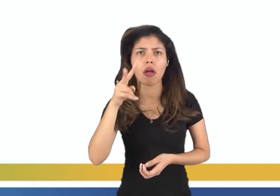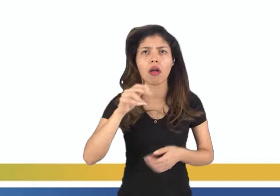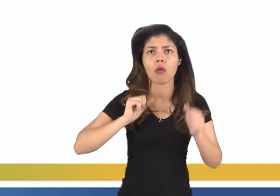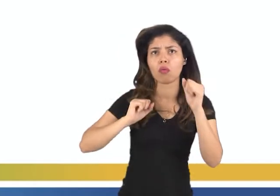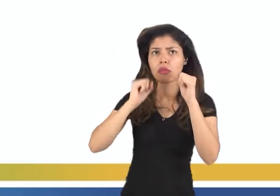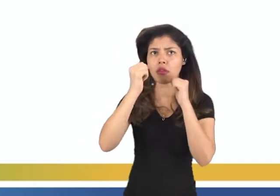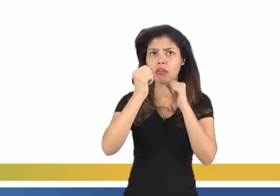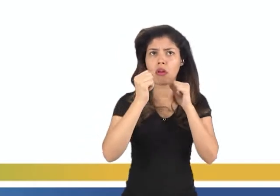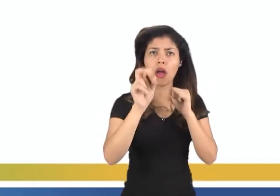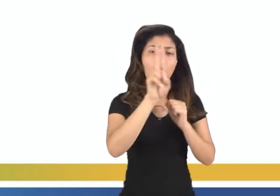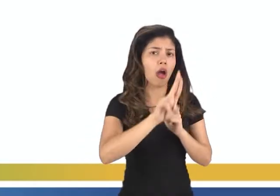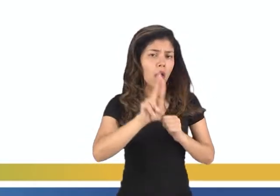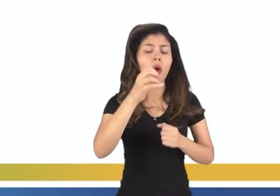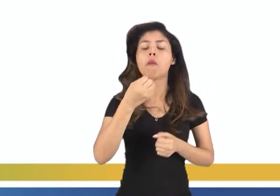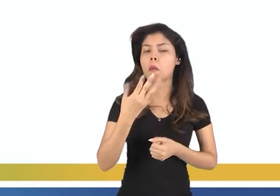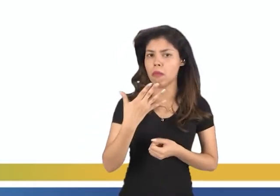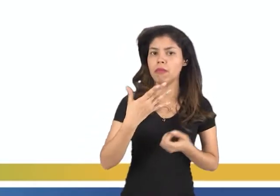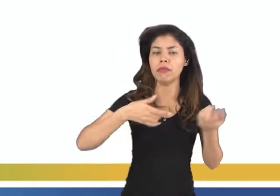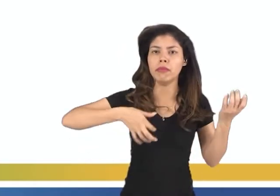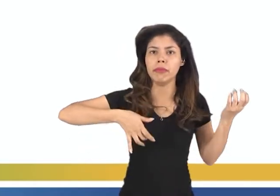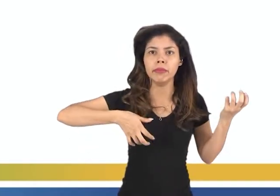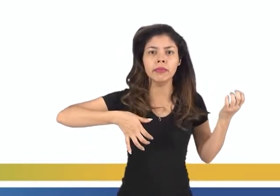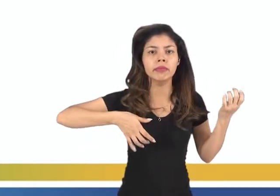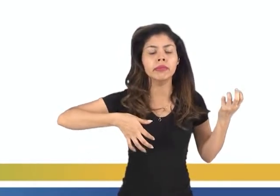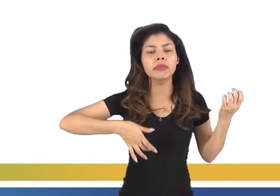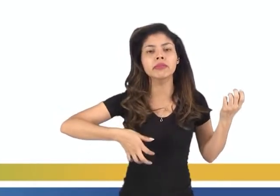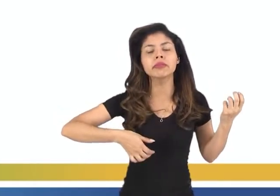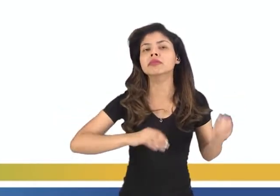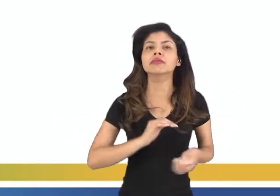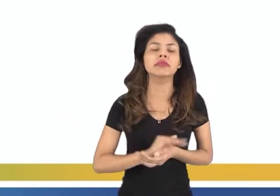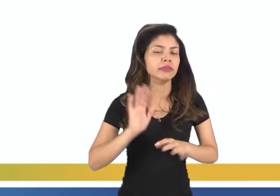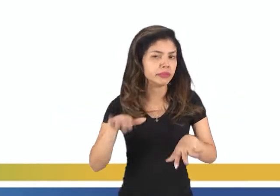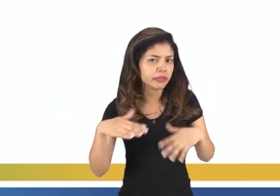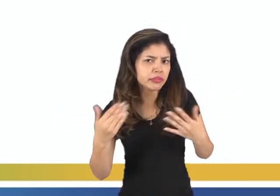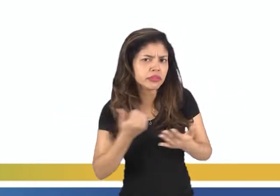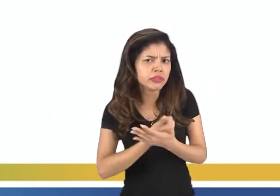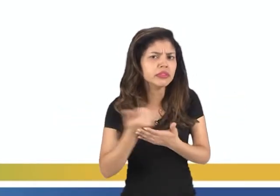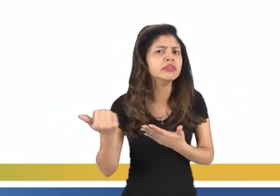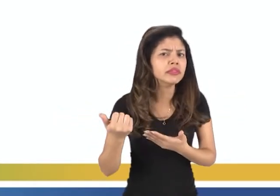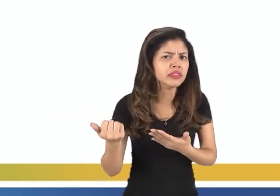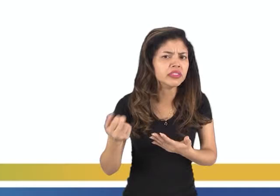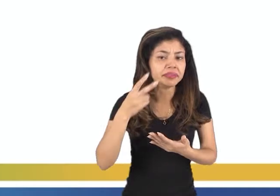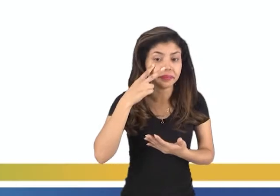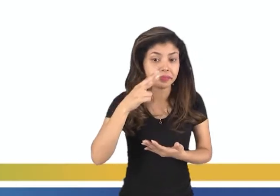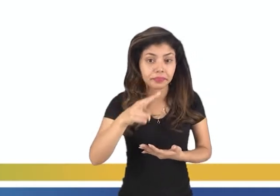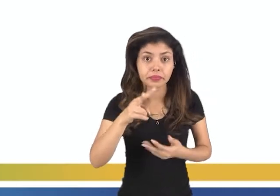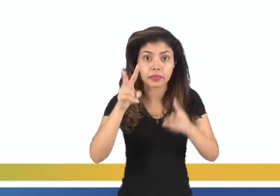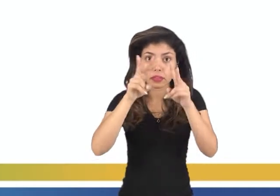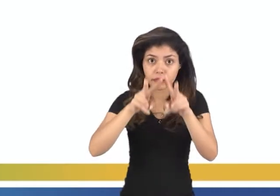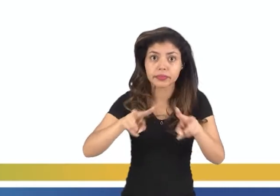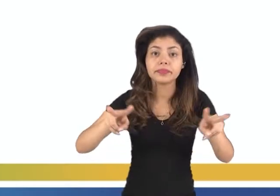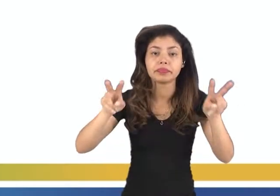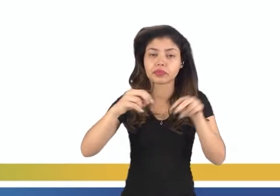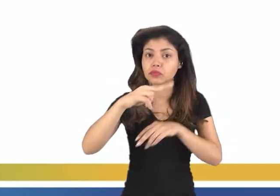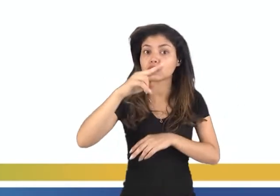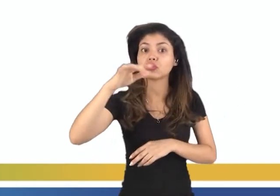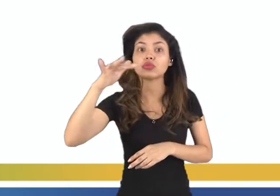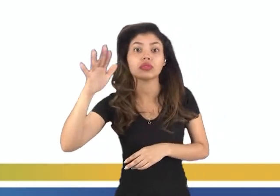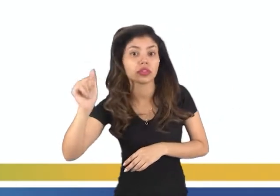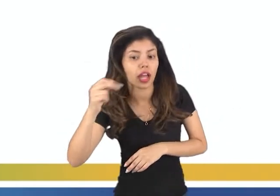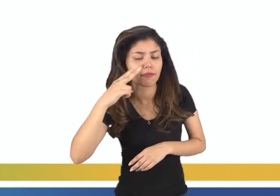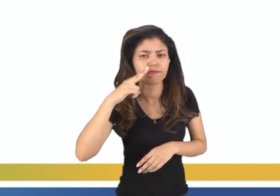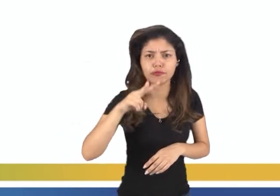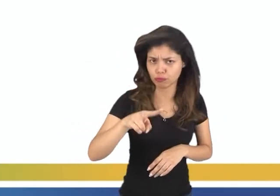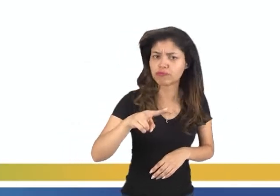é você. Qual ação está sendo desenvolvida? A ação de ver. Você nunca